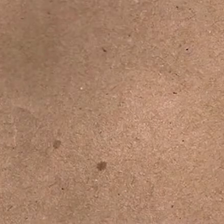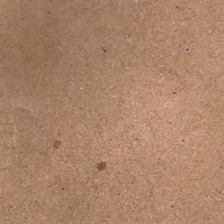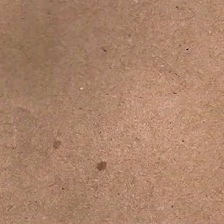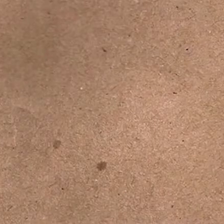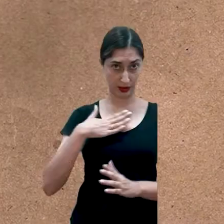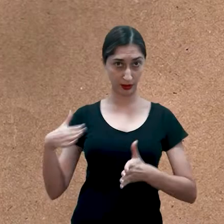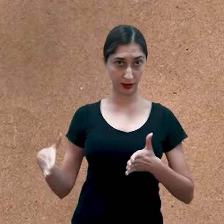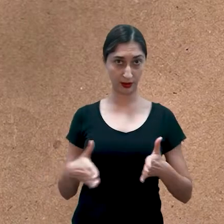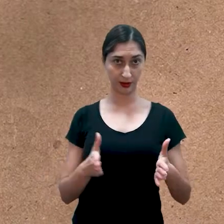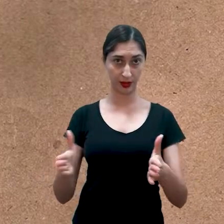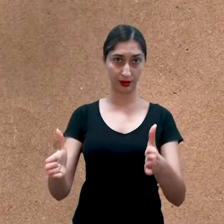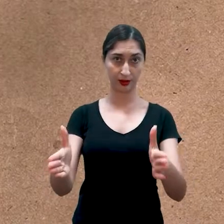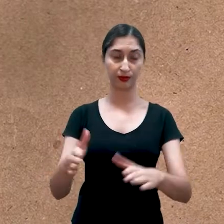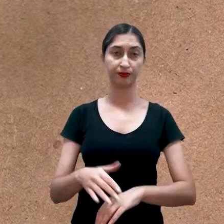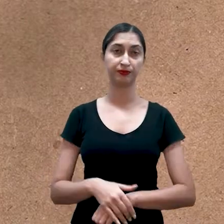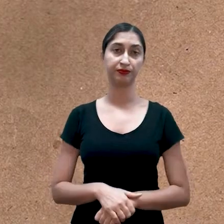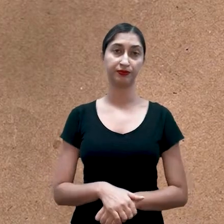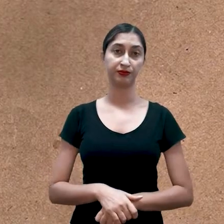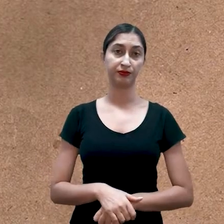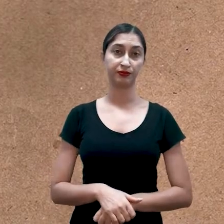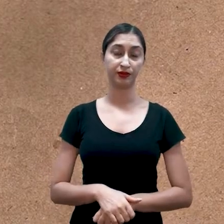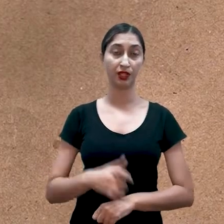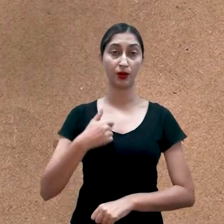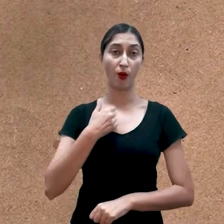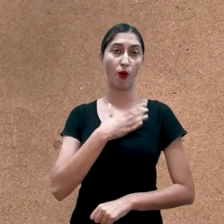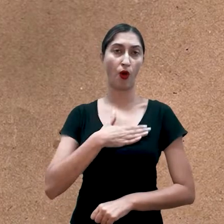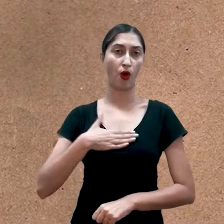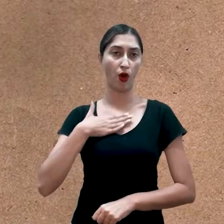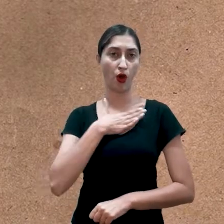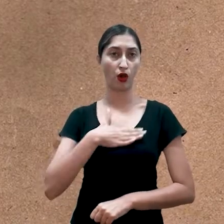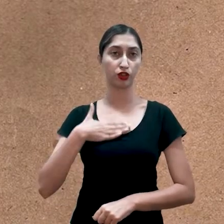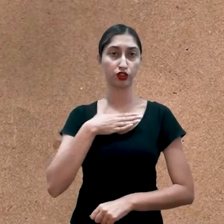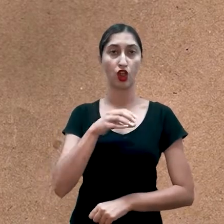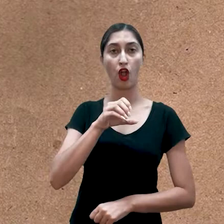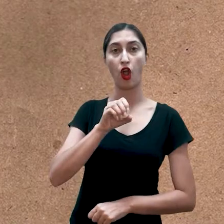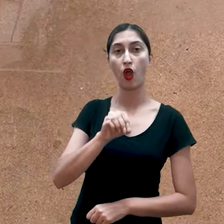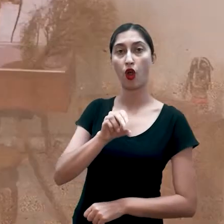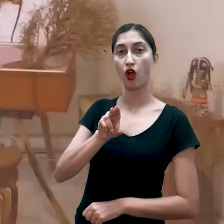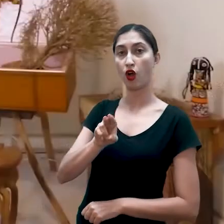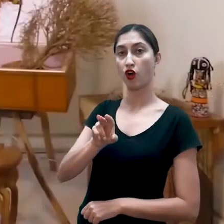A minha caminhada é ouvir os brinquedos,